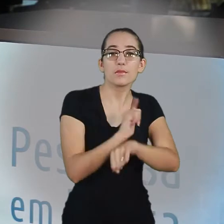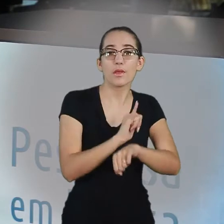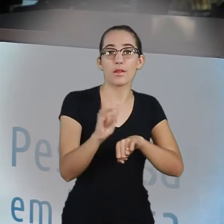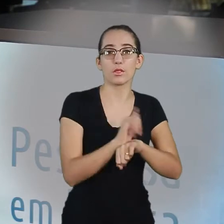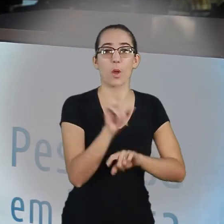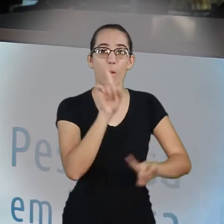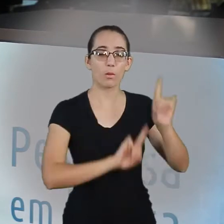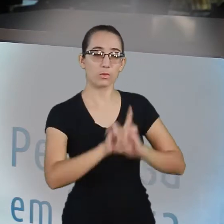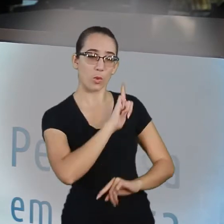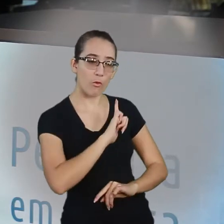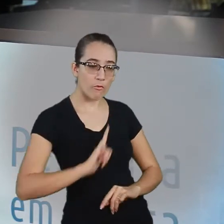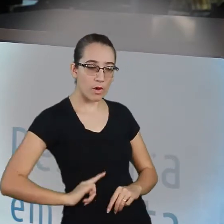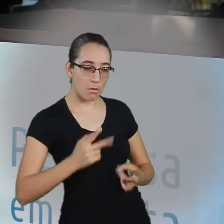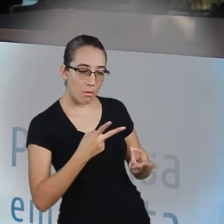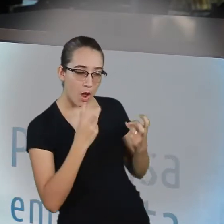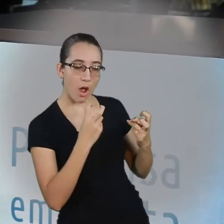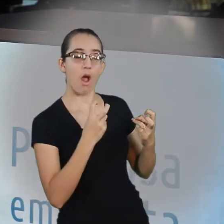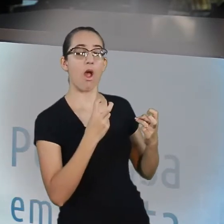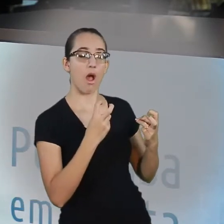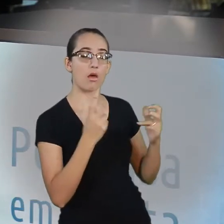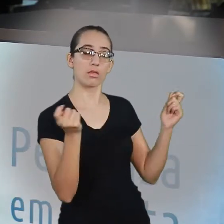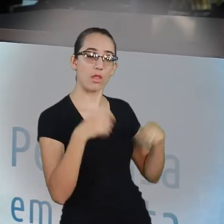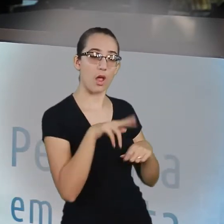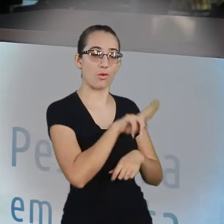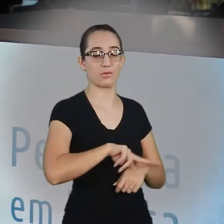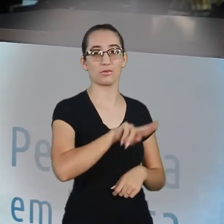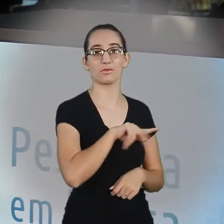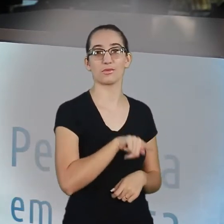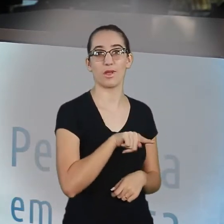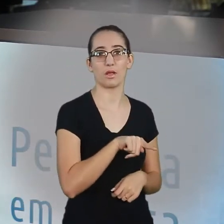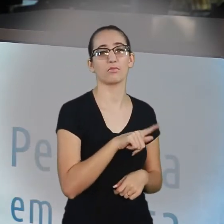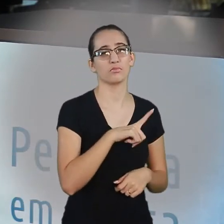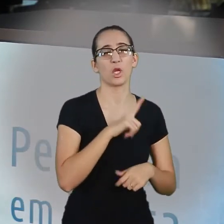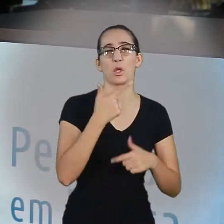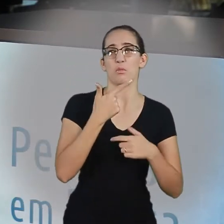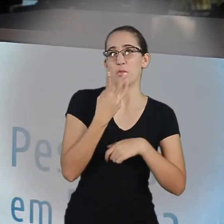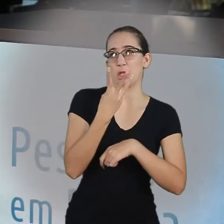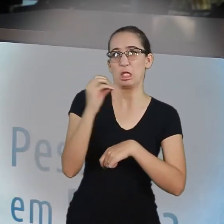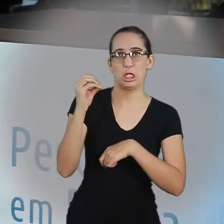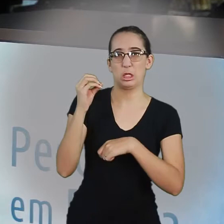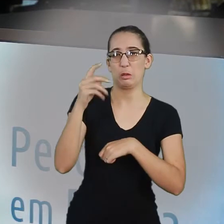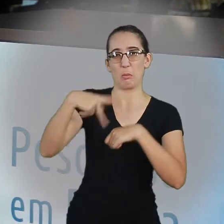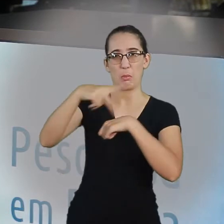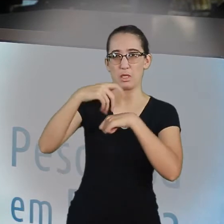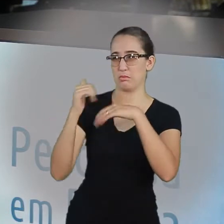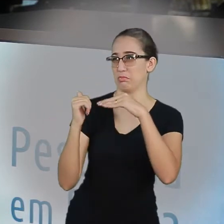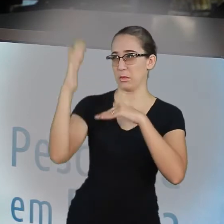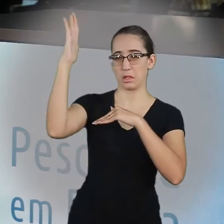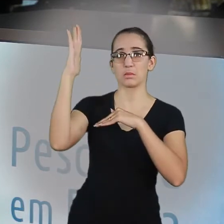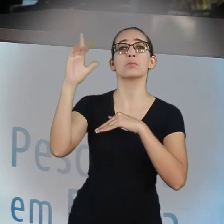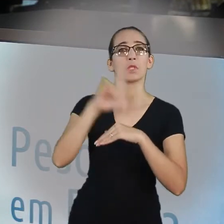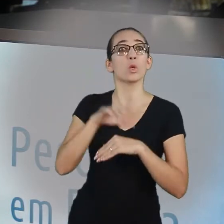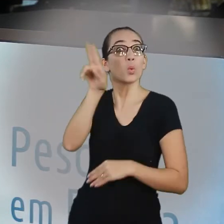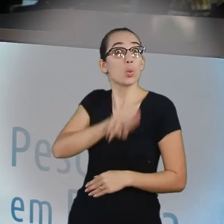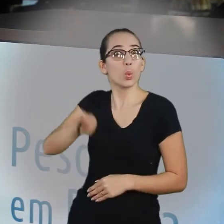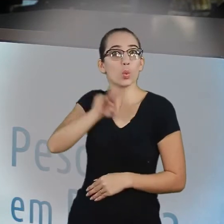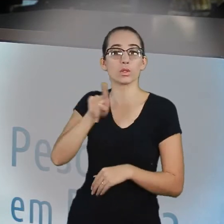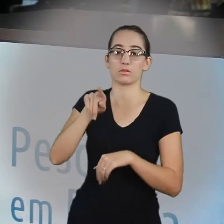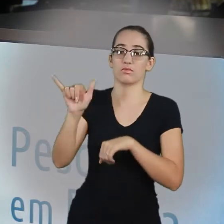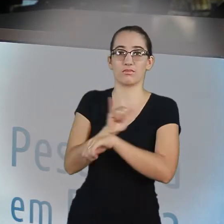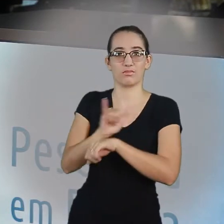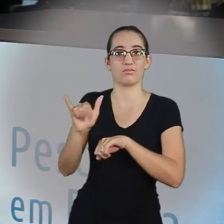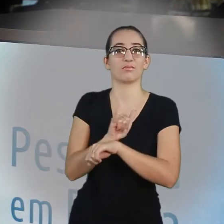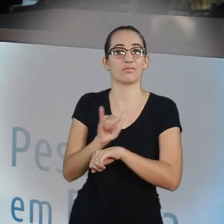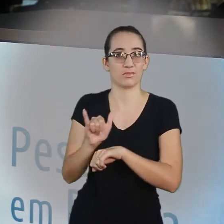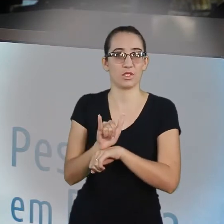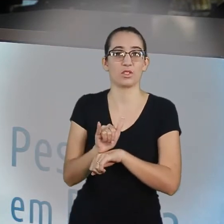em torno de 30 países que têm hoje em dia estratégias nacionais de inteligência artificial, né? Os países têm estratégias nacionais